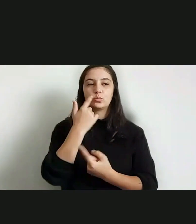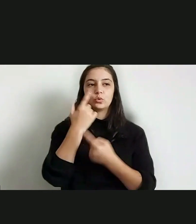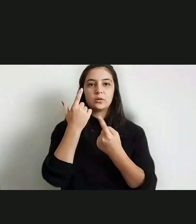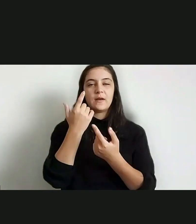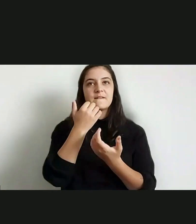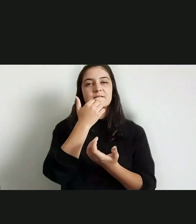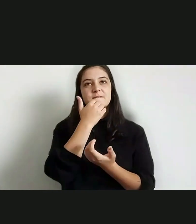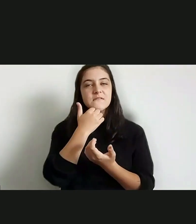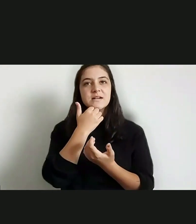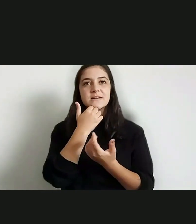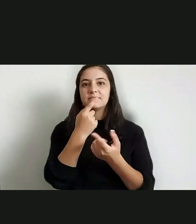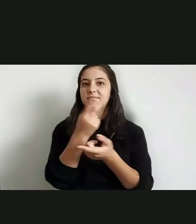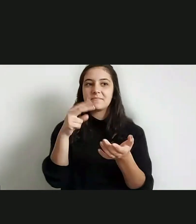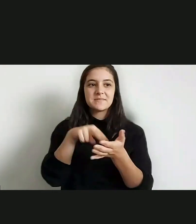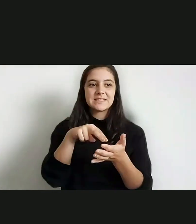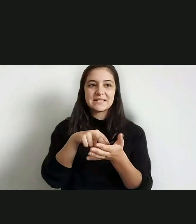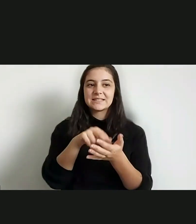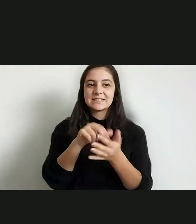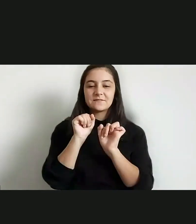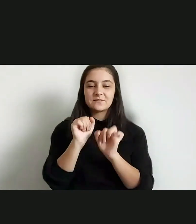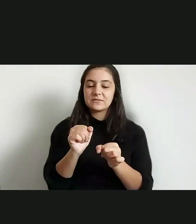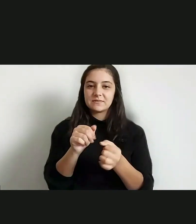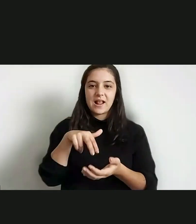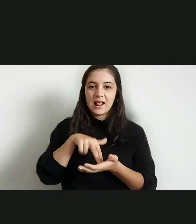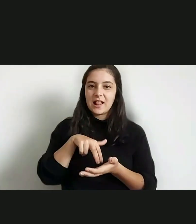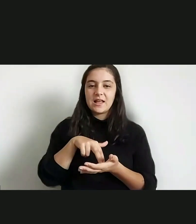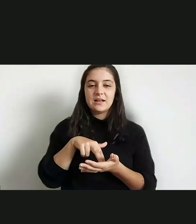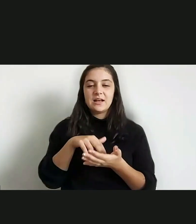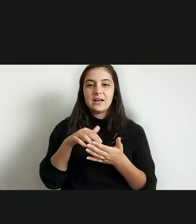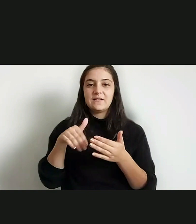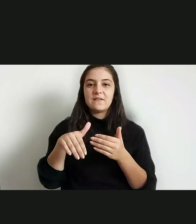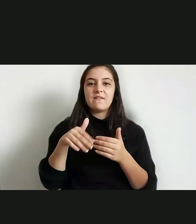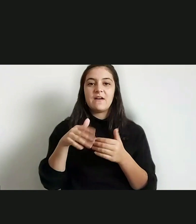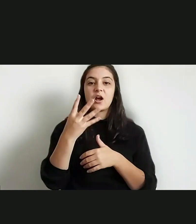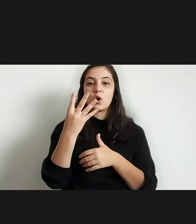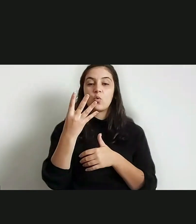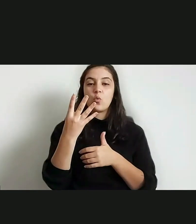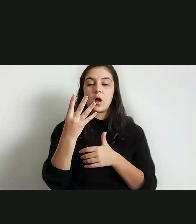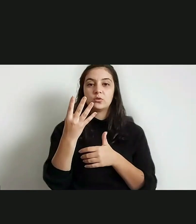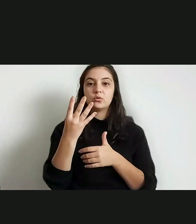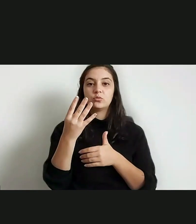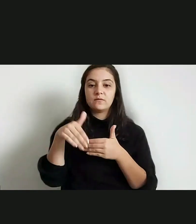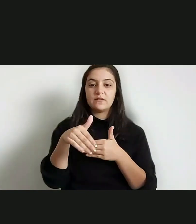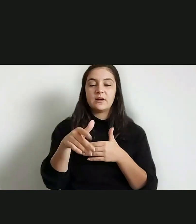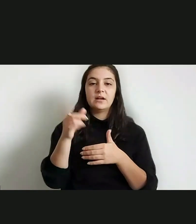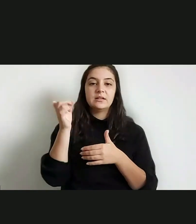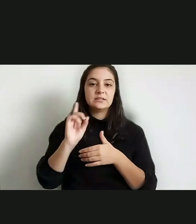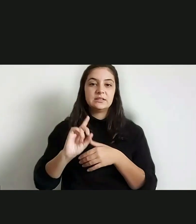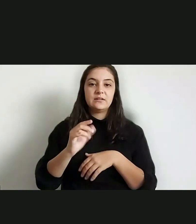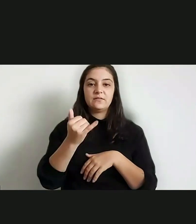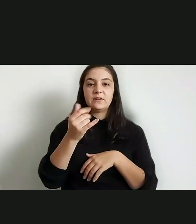gosto contar com a vossa presença neste que será um ciclo de 4 webinars e que terminará no dia 26 de